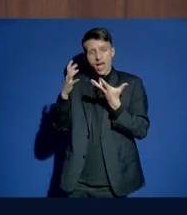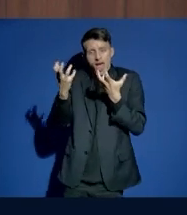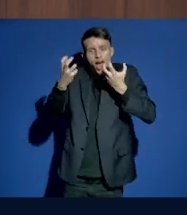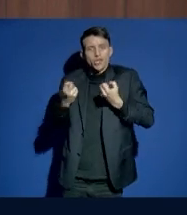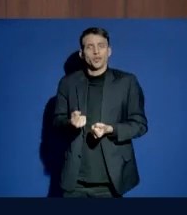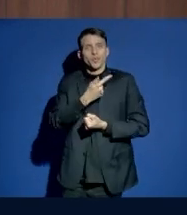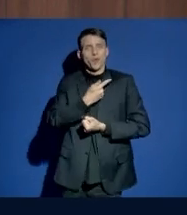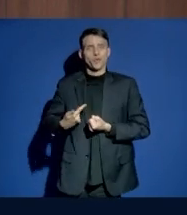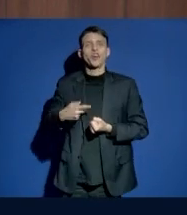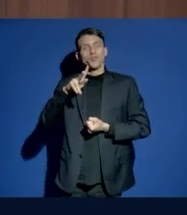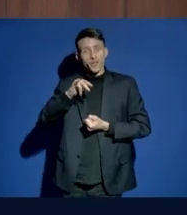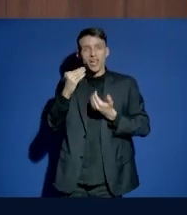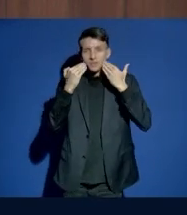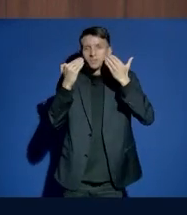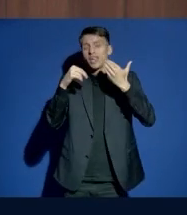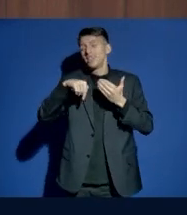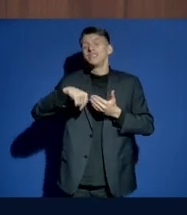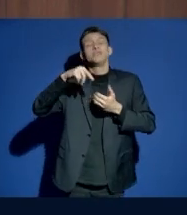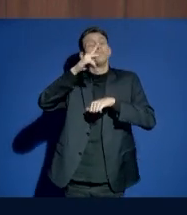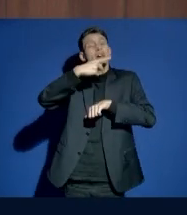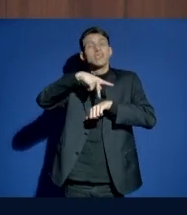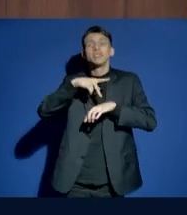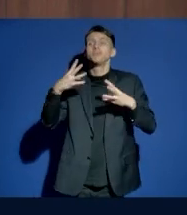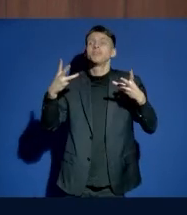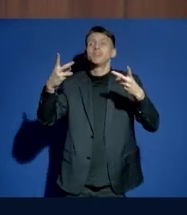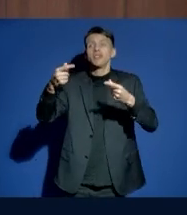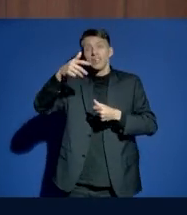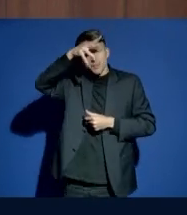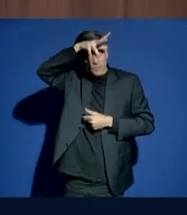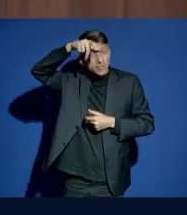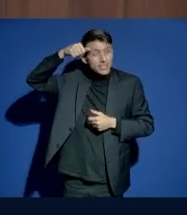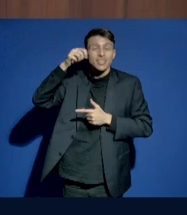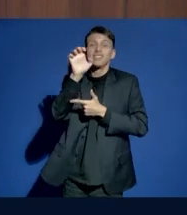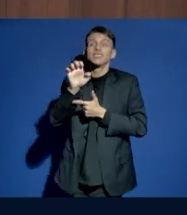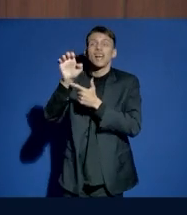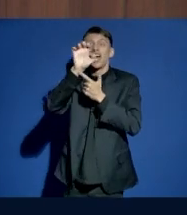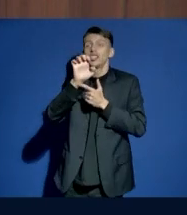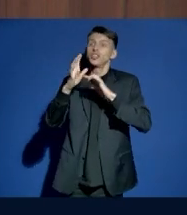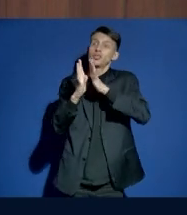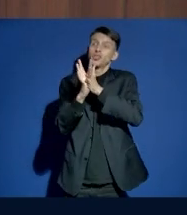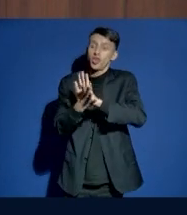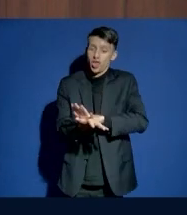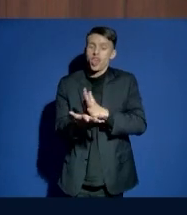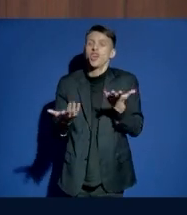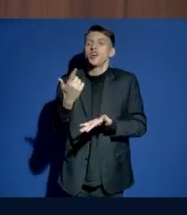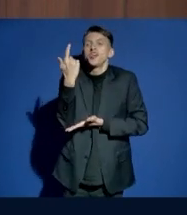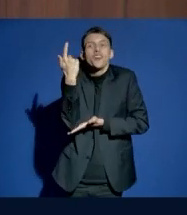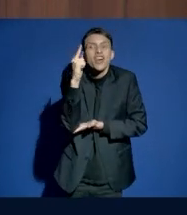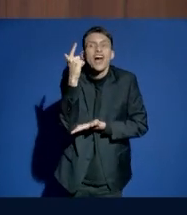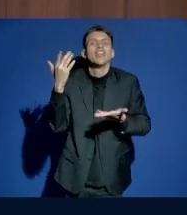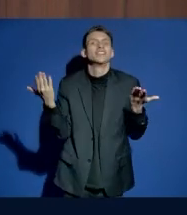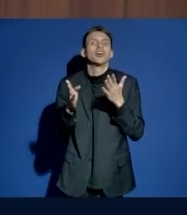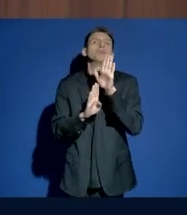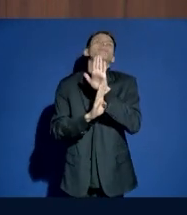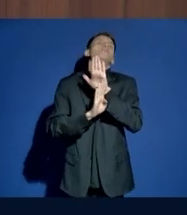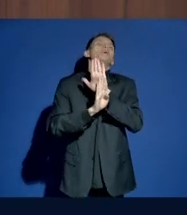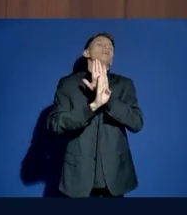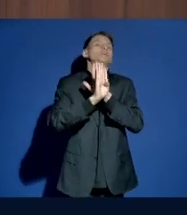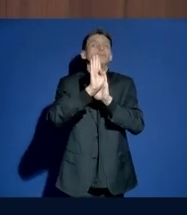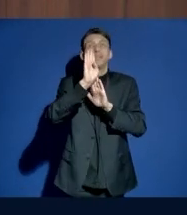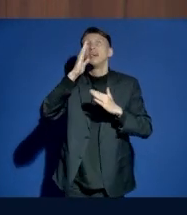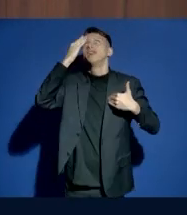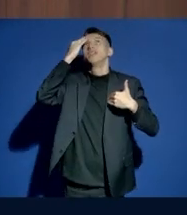país dá certo esse país é rico demais peguei meu estado desfacelado hoje o dia o Goiás está só na vertical Então